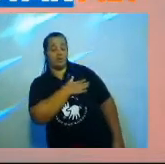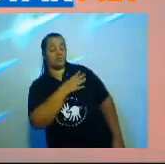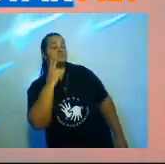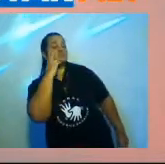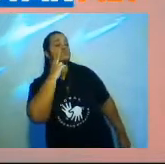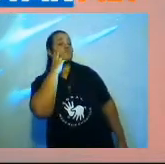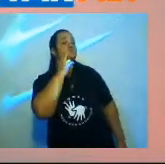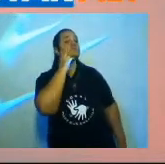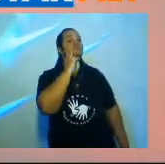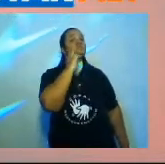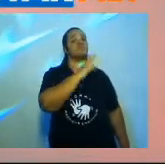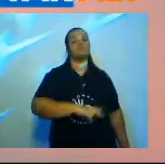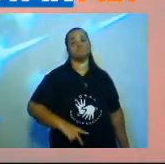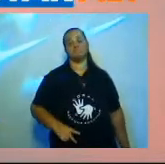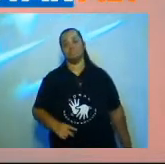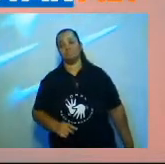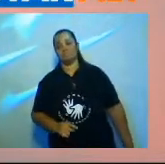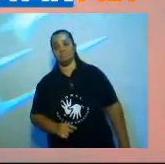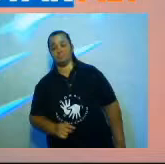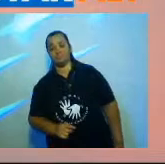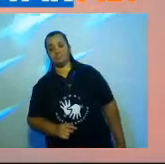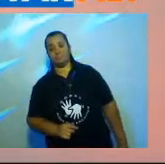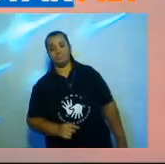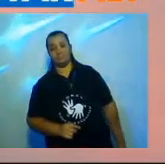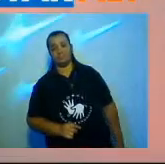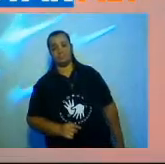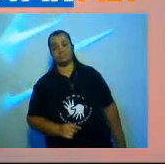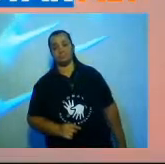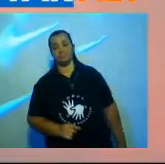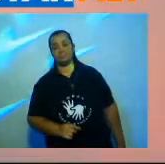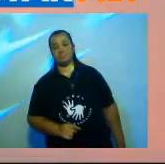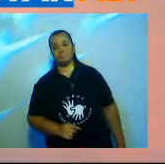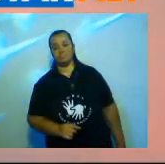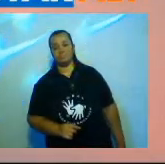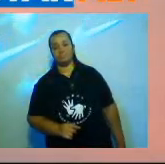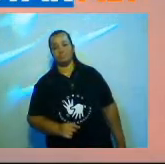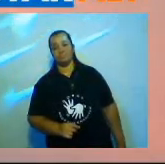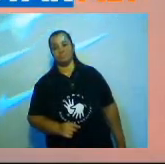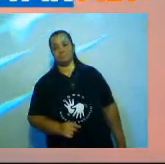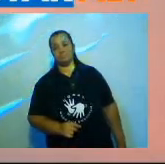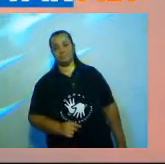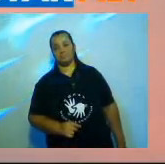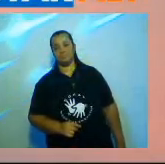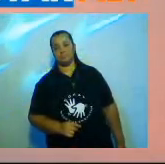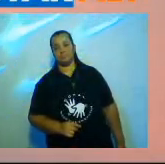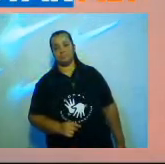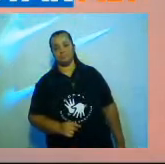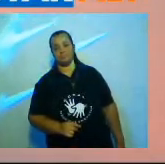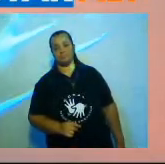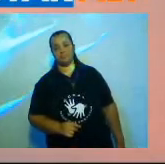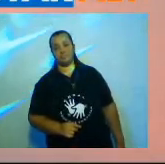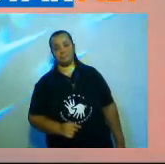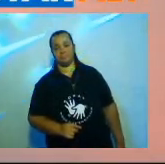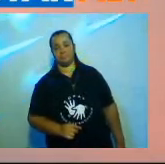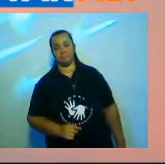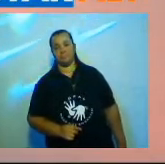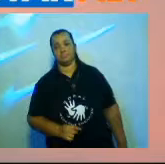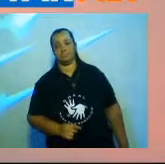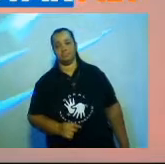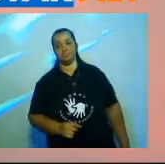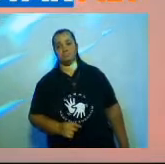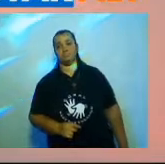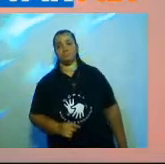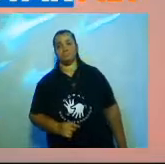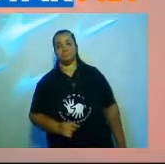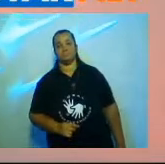vinho, esse é o vinho Miluna Tinto. Você também encontra na Adega Avenida por apenas R$ 49. Lembrando que na